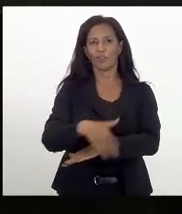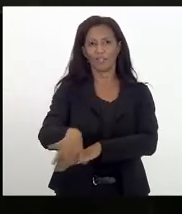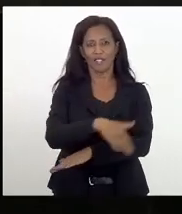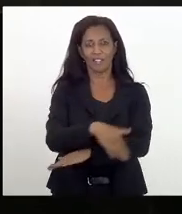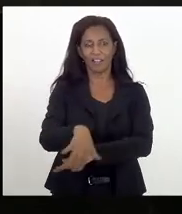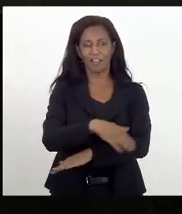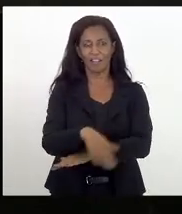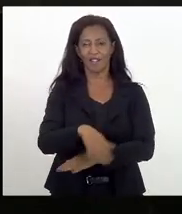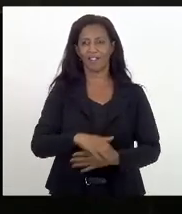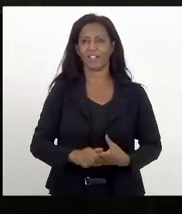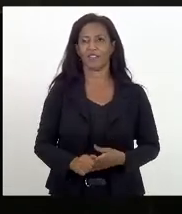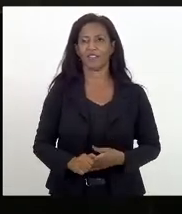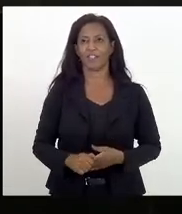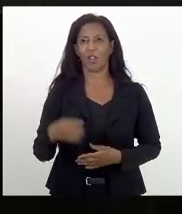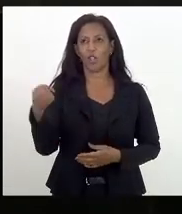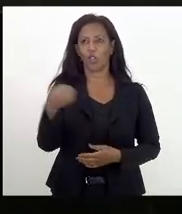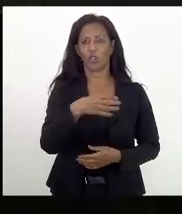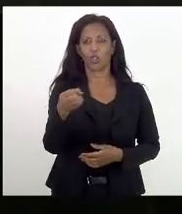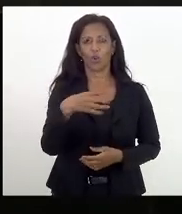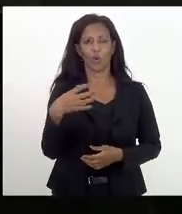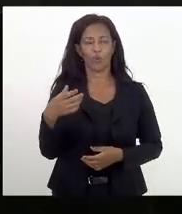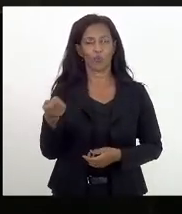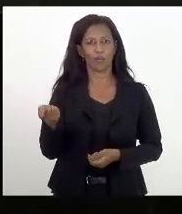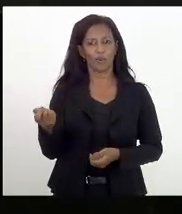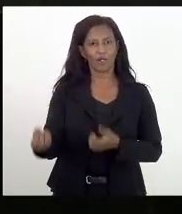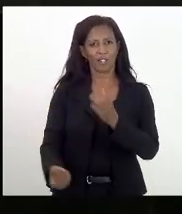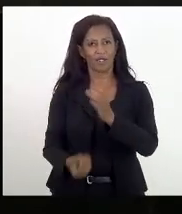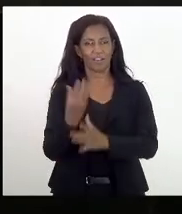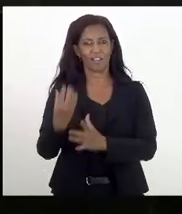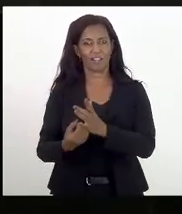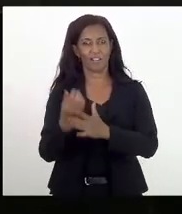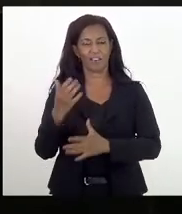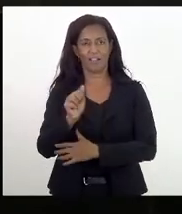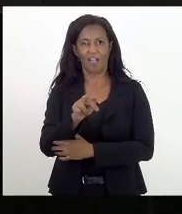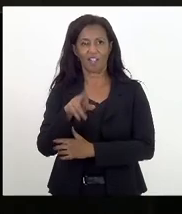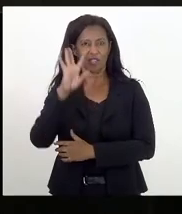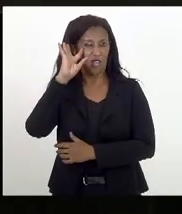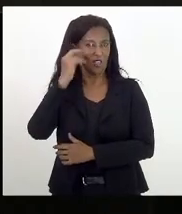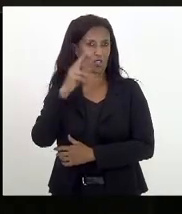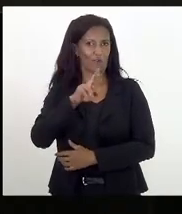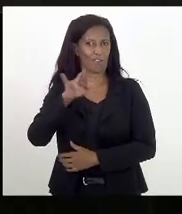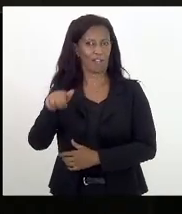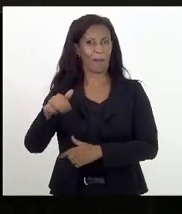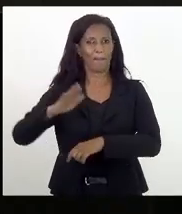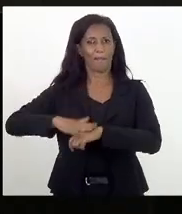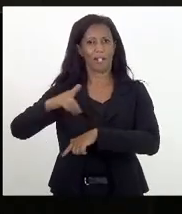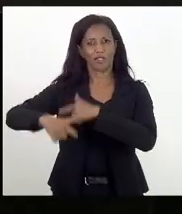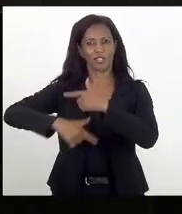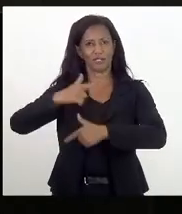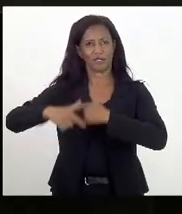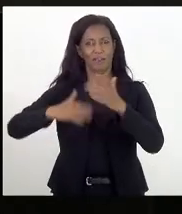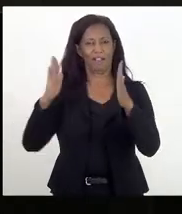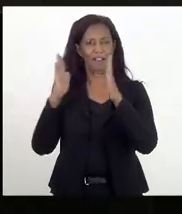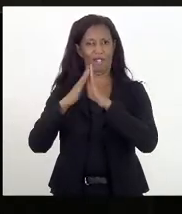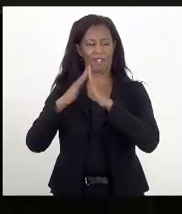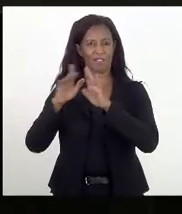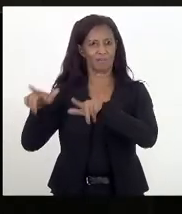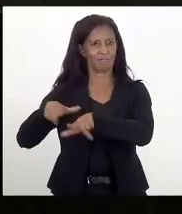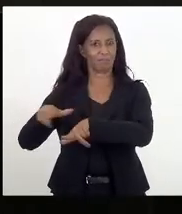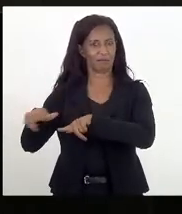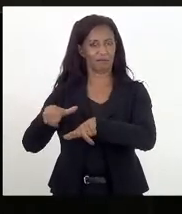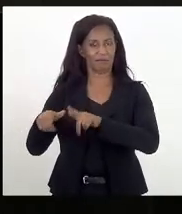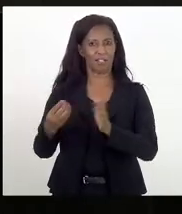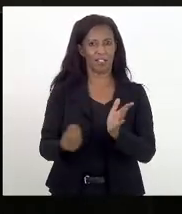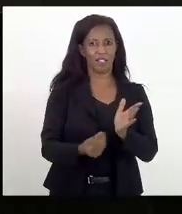divas de pizzas novos negócios criação de agências do resolve RJ mais trabalho e ampliação das casas trabalhador